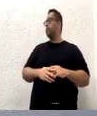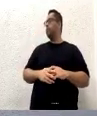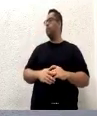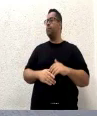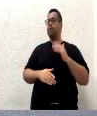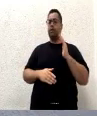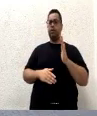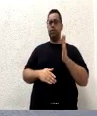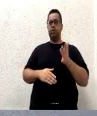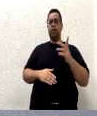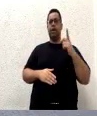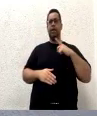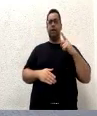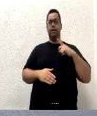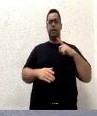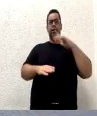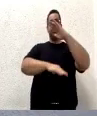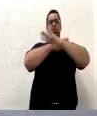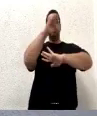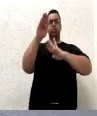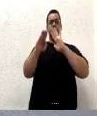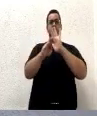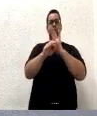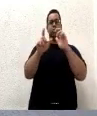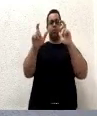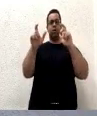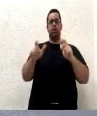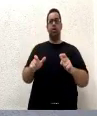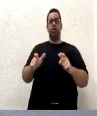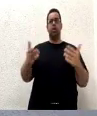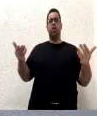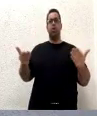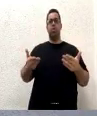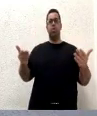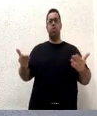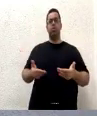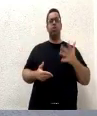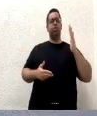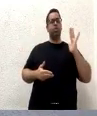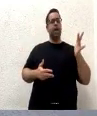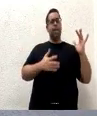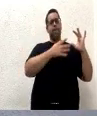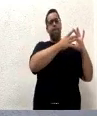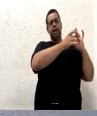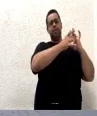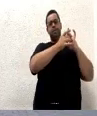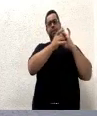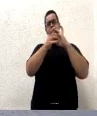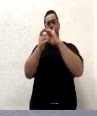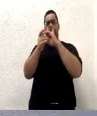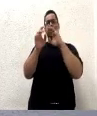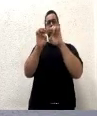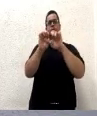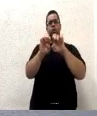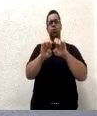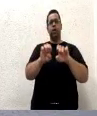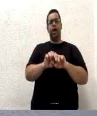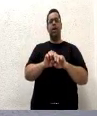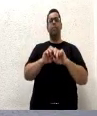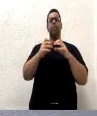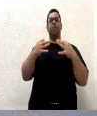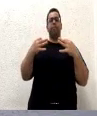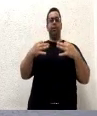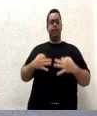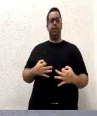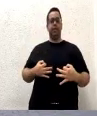unidades, então, assim, está tudo muito amarrado, né, está tudo muito assim, estruturado para que realmente a gente